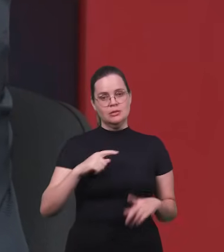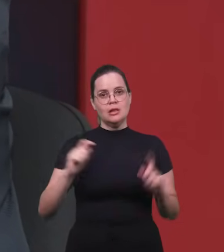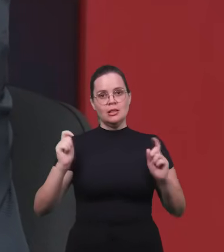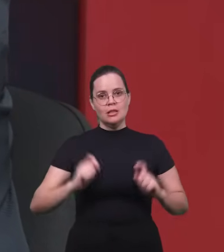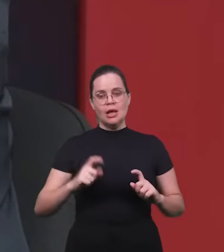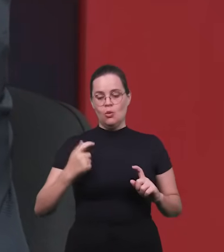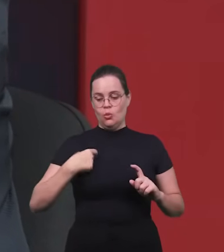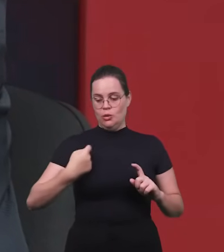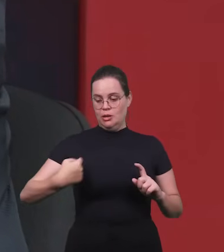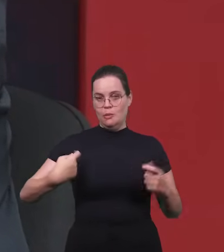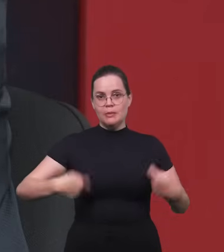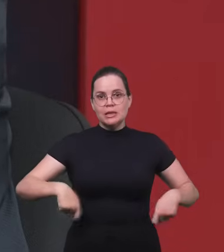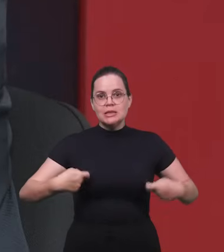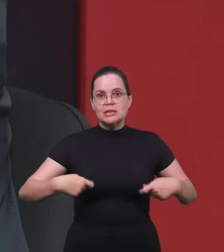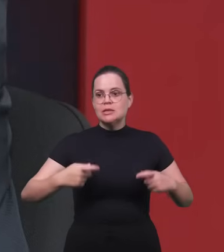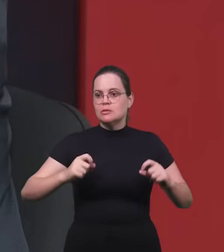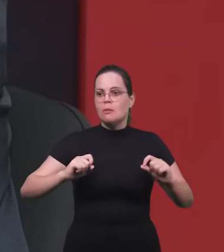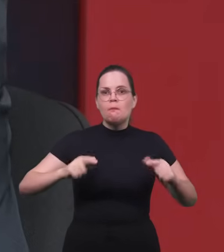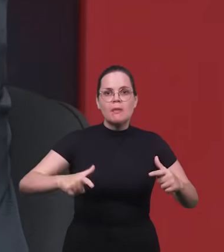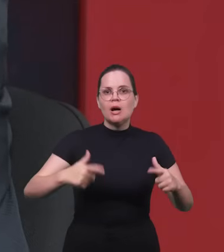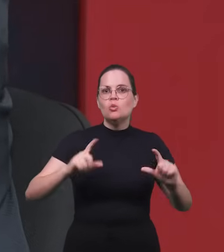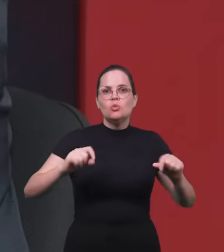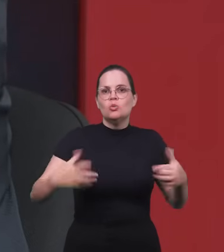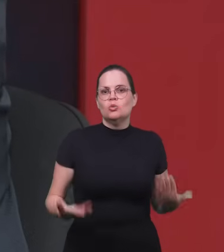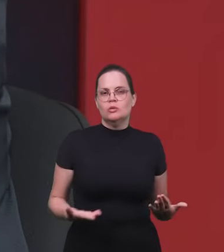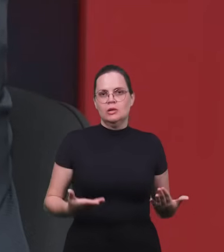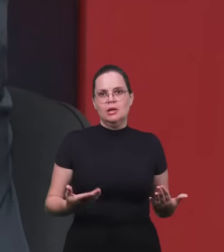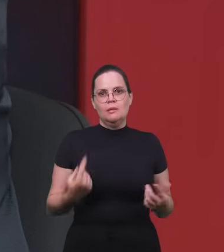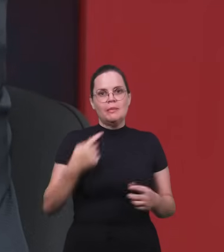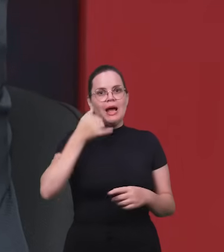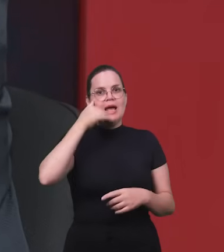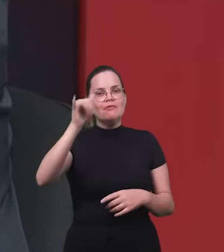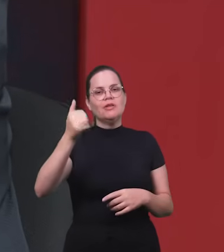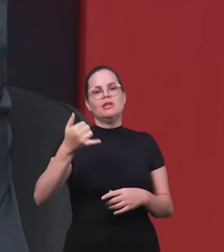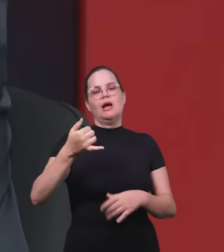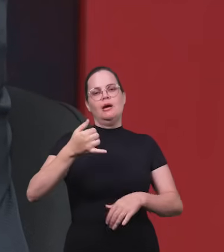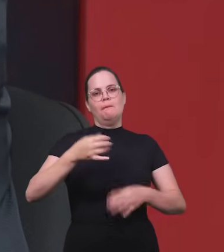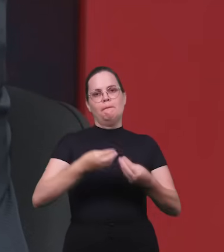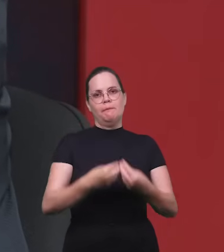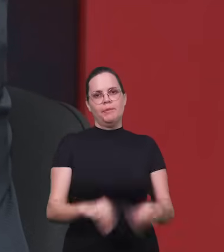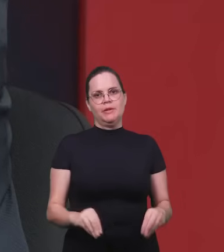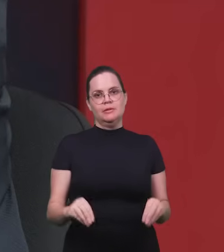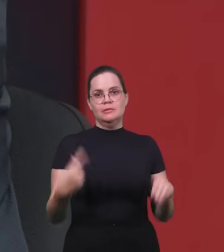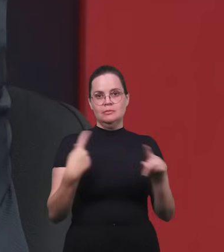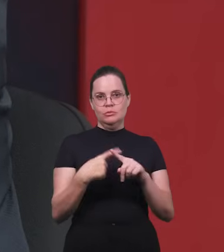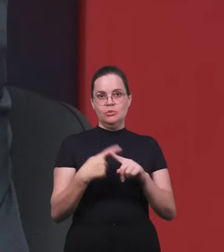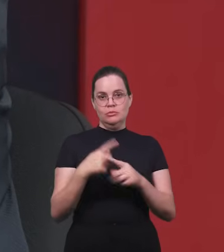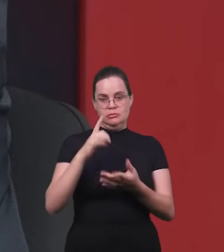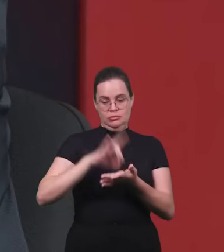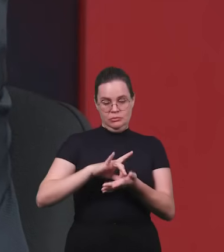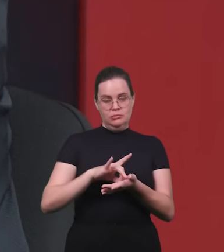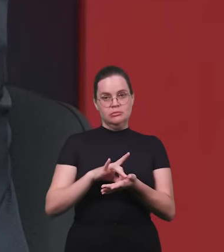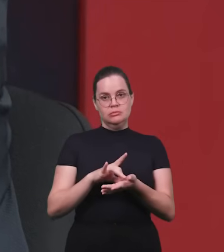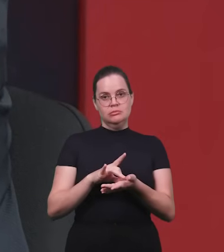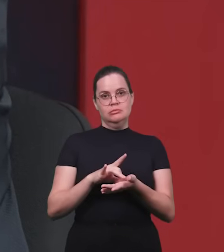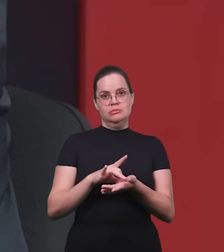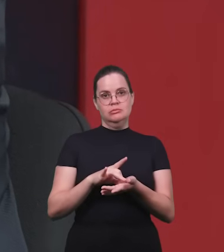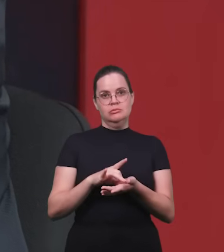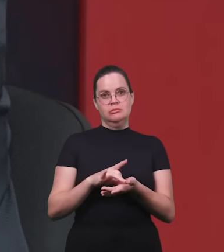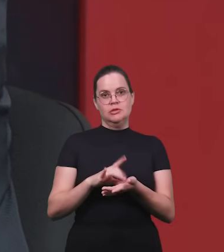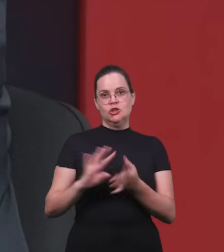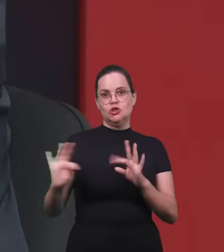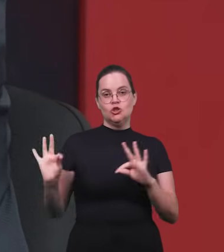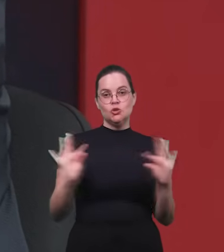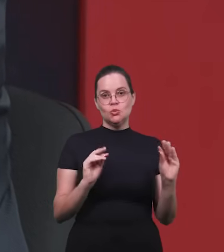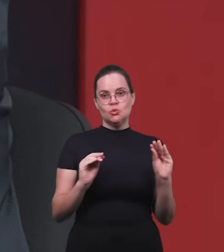precisamos fazer, que não venha nos trazer nenhum prejuízo, né? Porque a realidade, de fato, de todas